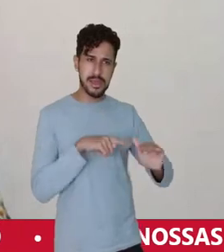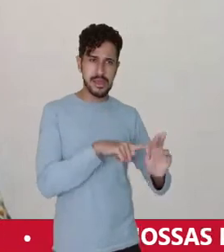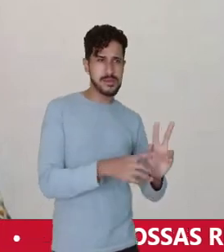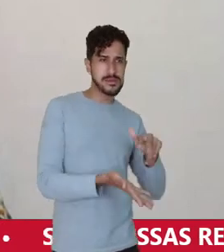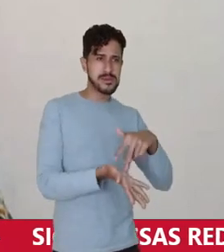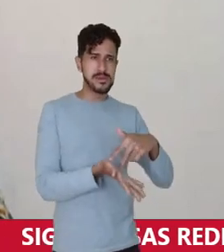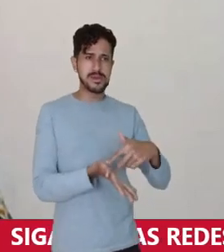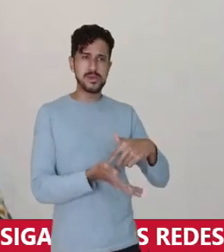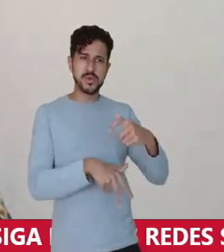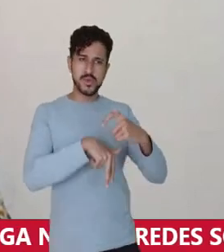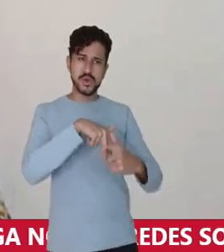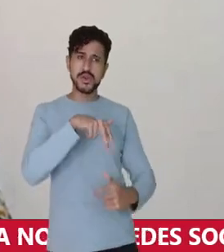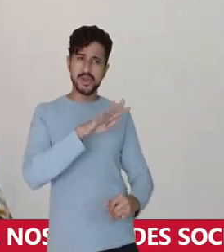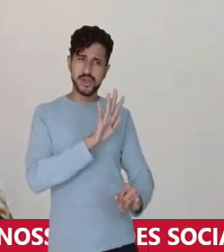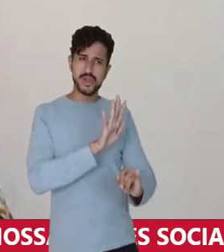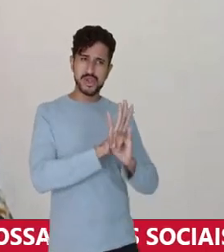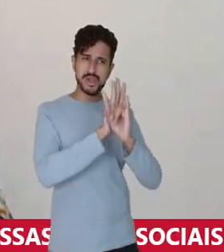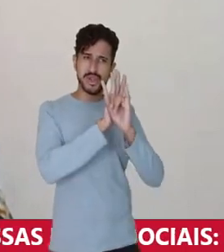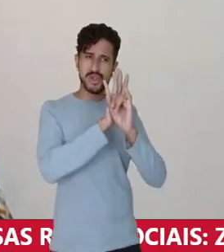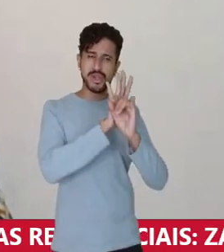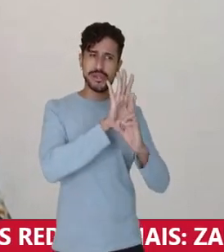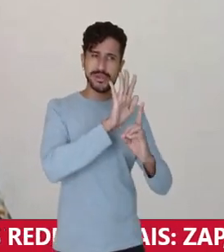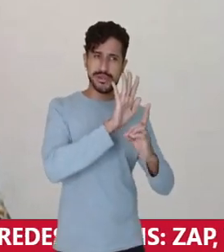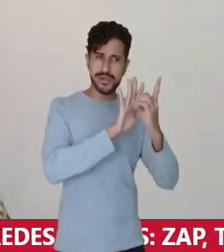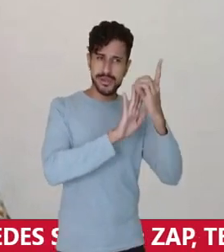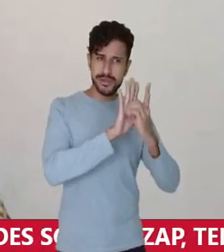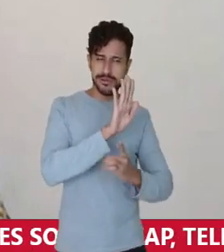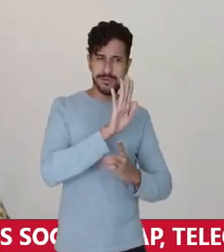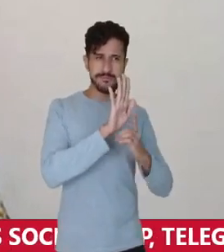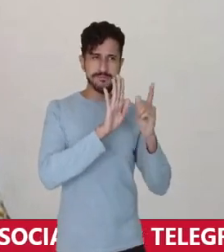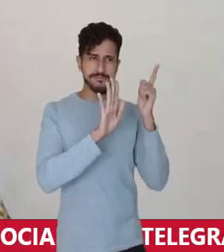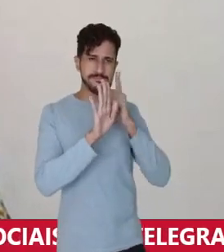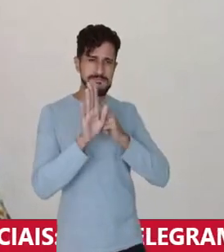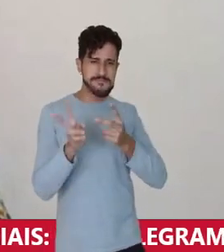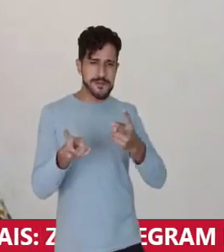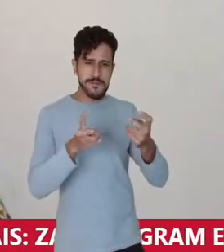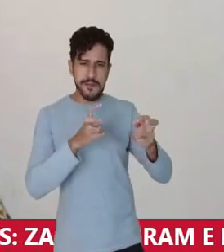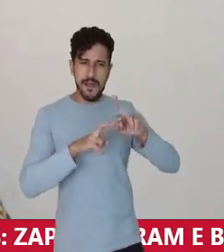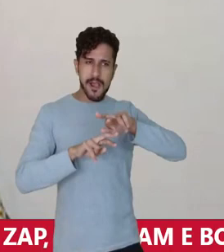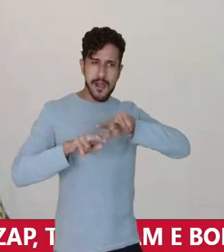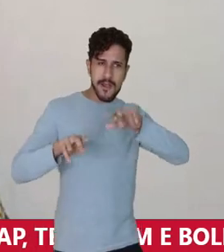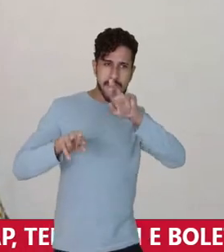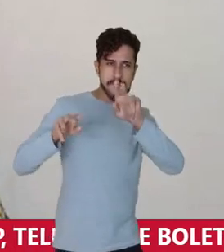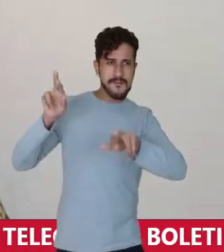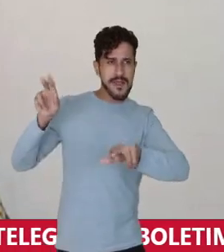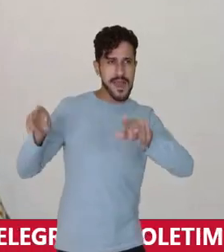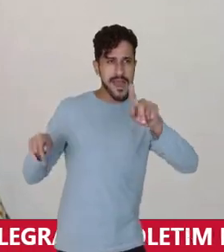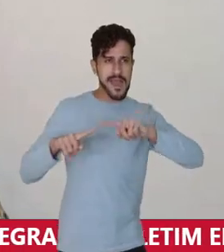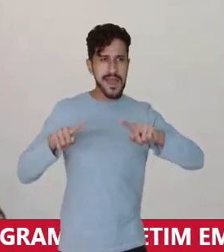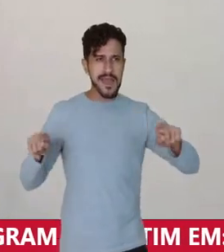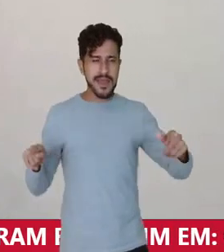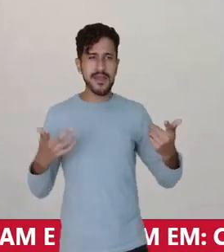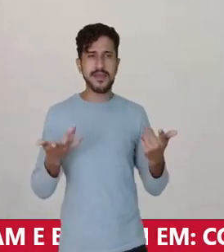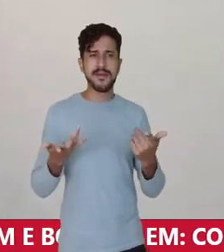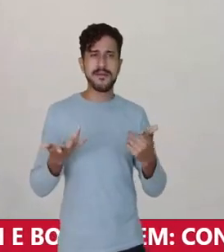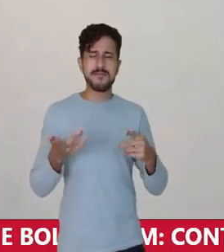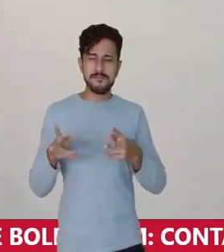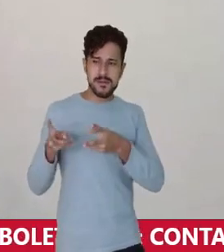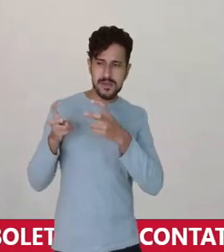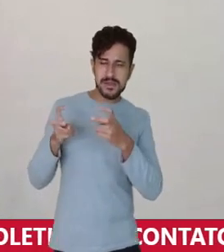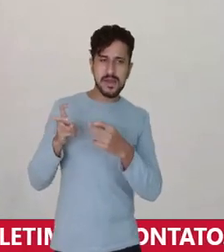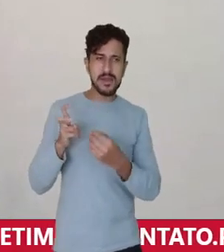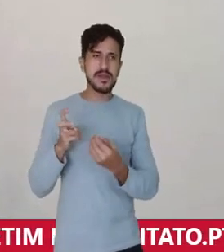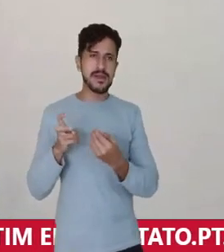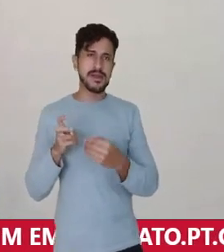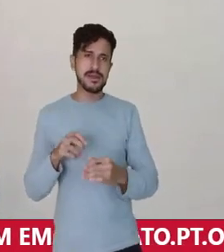de direitos, ela vem reconhecendo as diferenças, reconhecendo a questão de raça, os